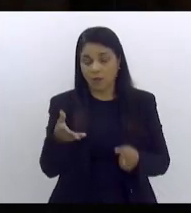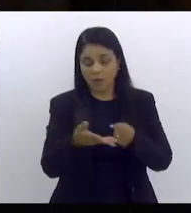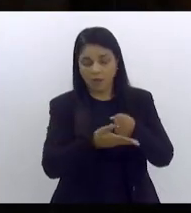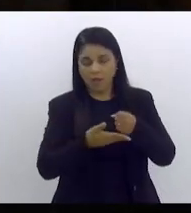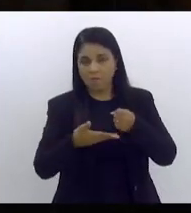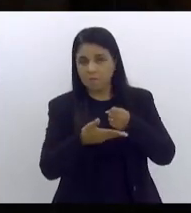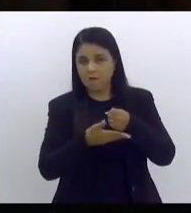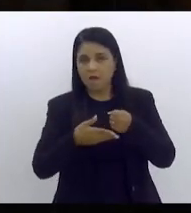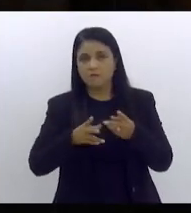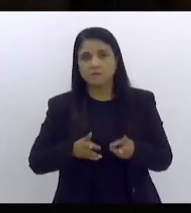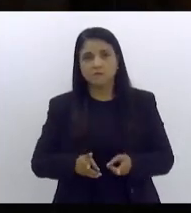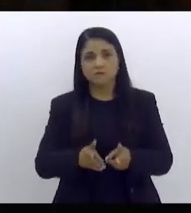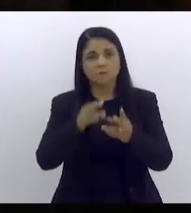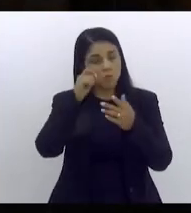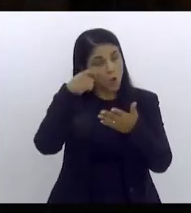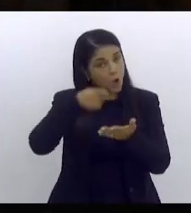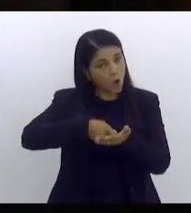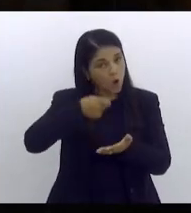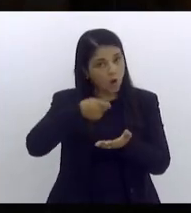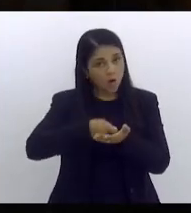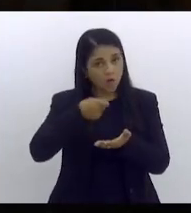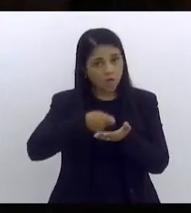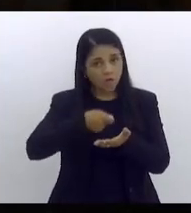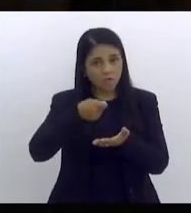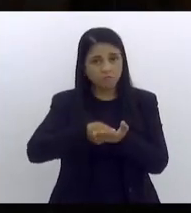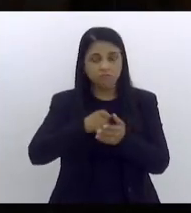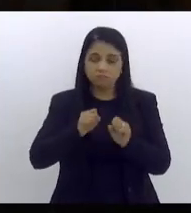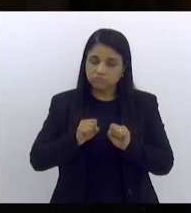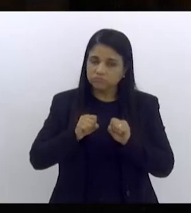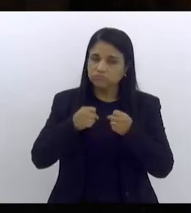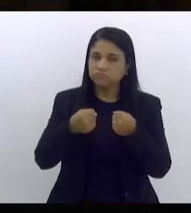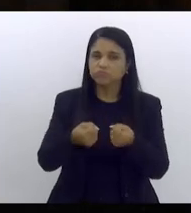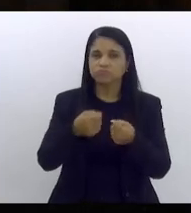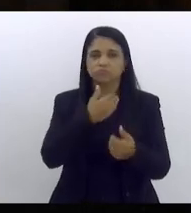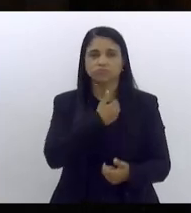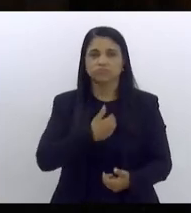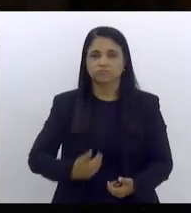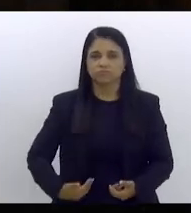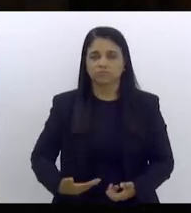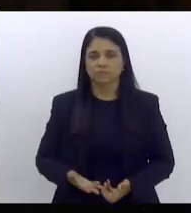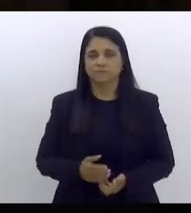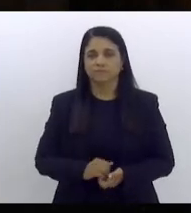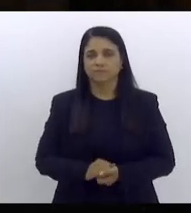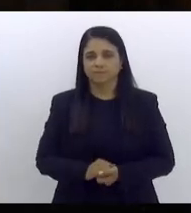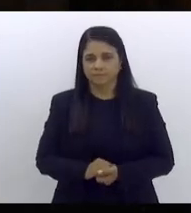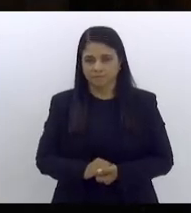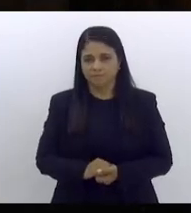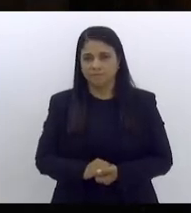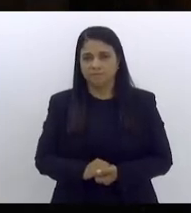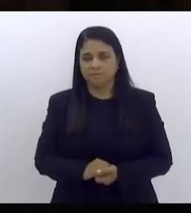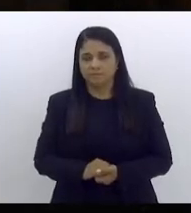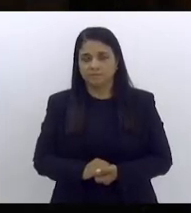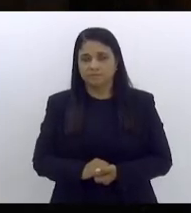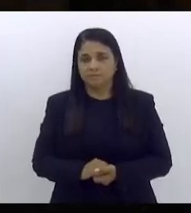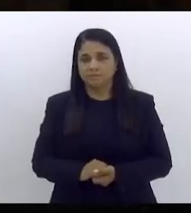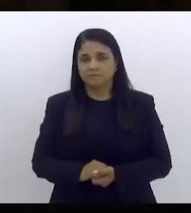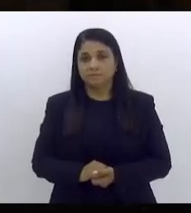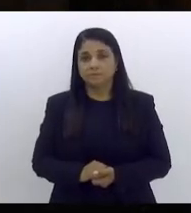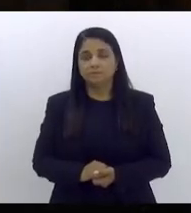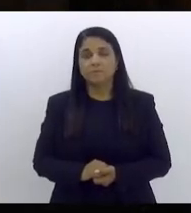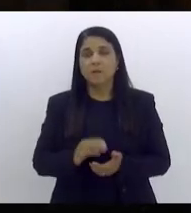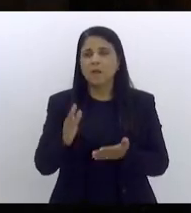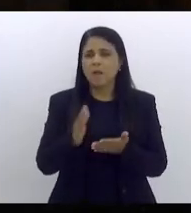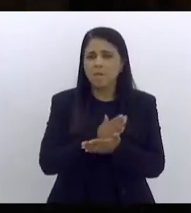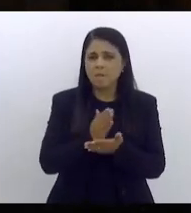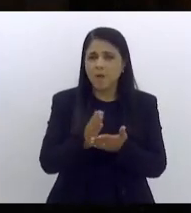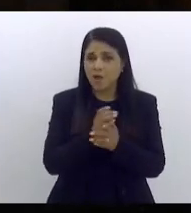tem a obrigação de defender o governo. Mas, na maioria das vezes, senhor